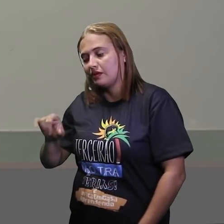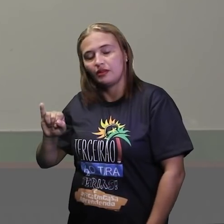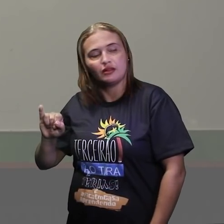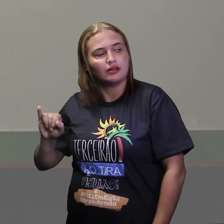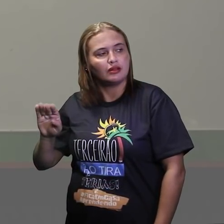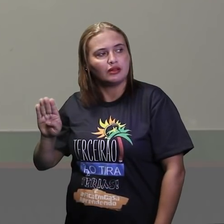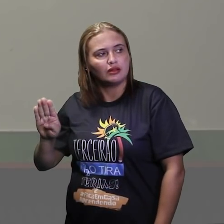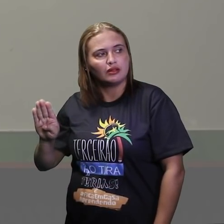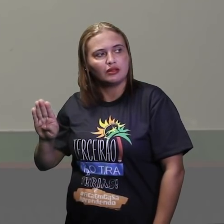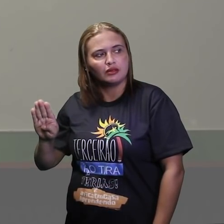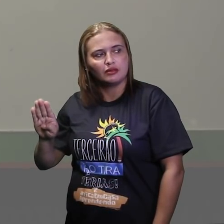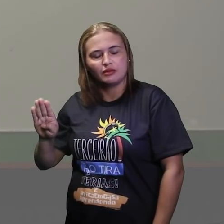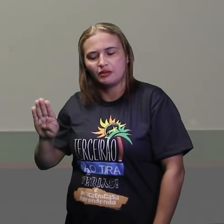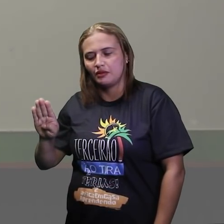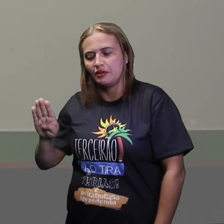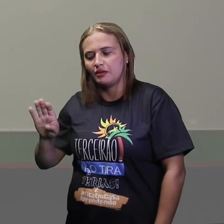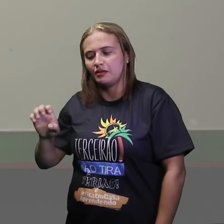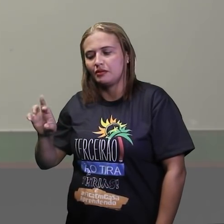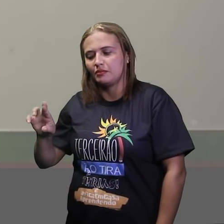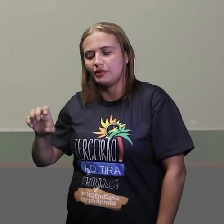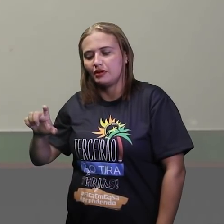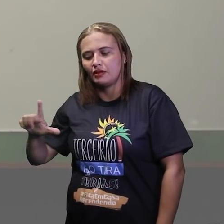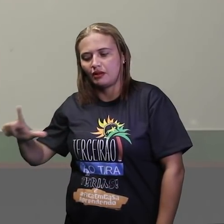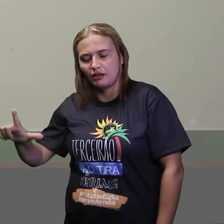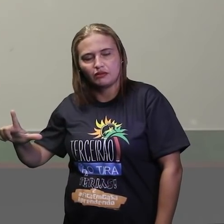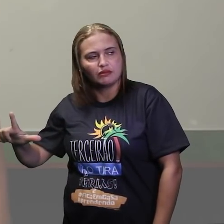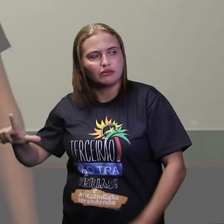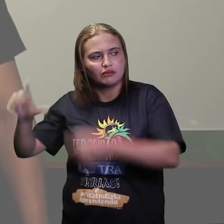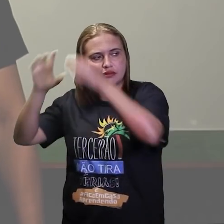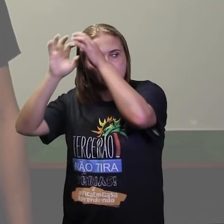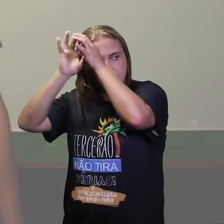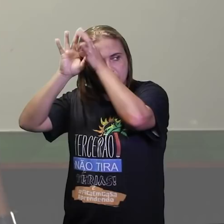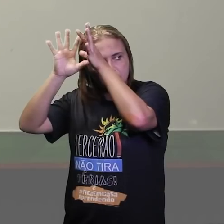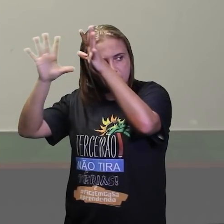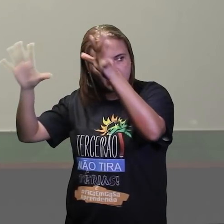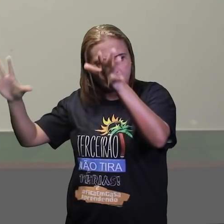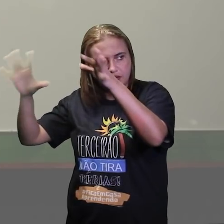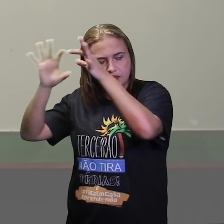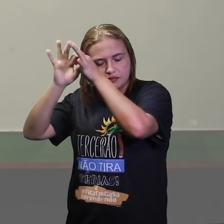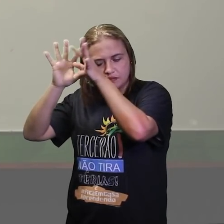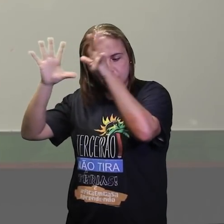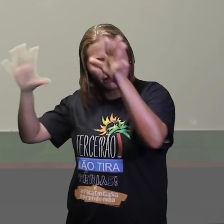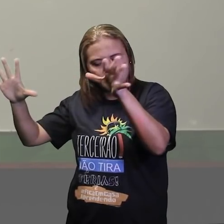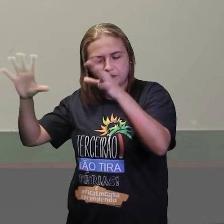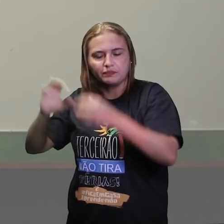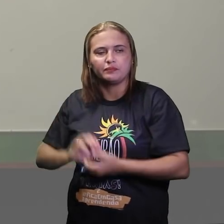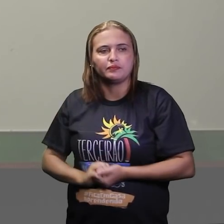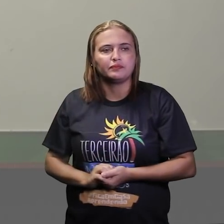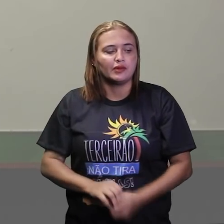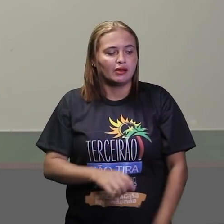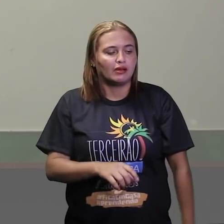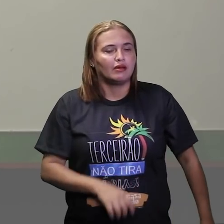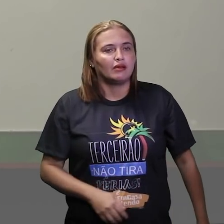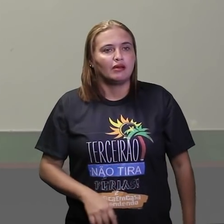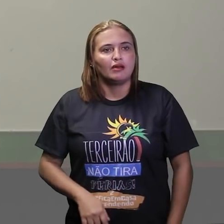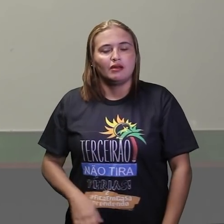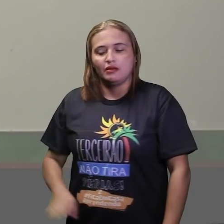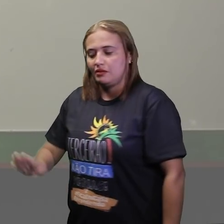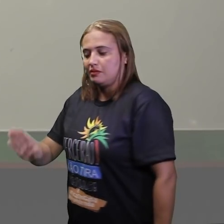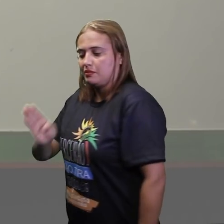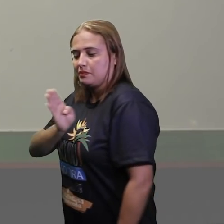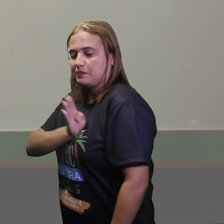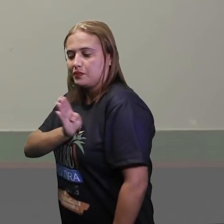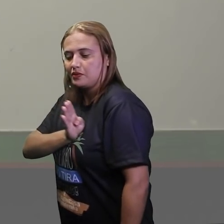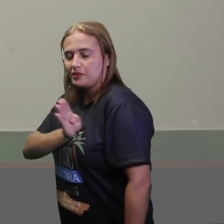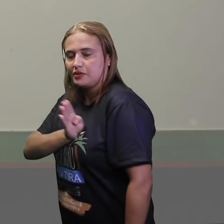burguês. Toda vez que tu lê o termo liberal, pensa em burguesia. Tá? Pode acreditar em mim. Veja só.